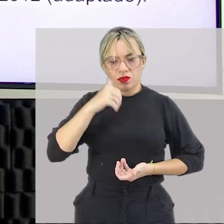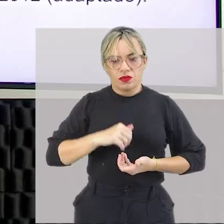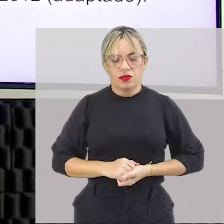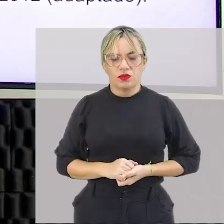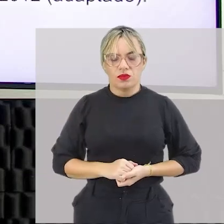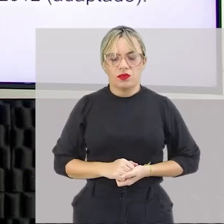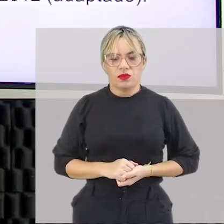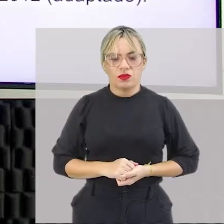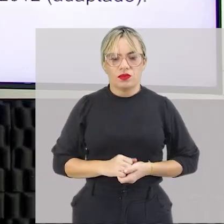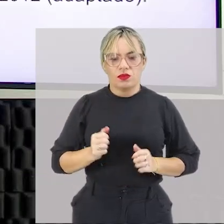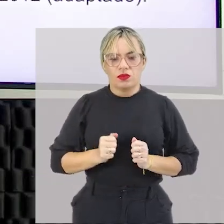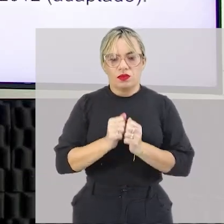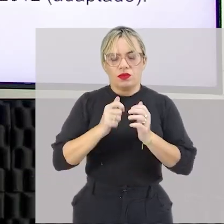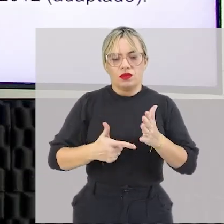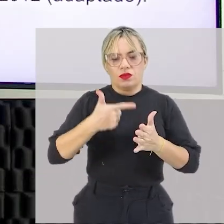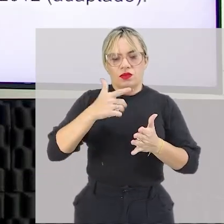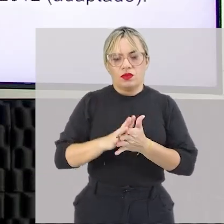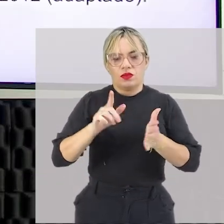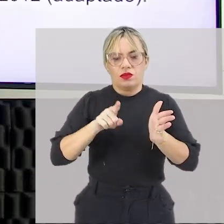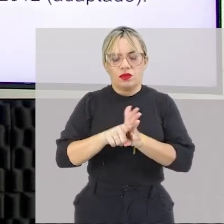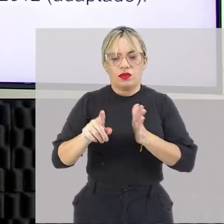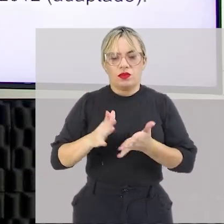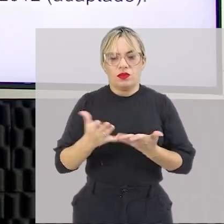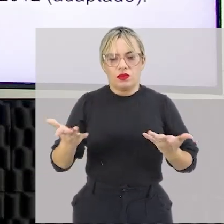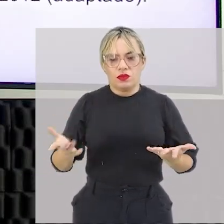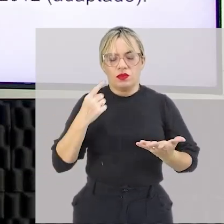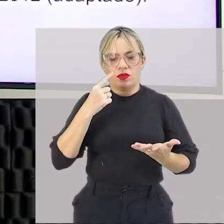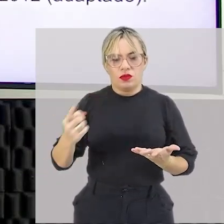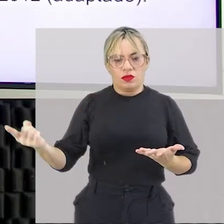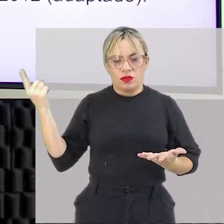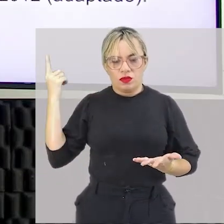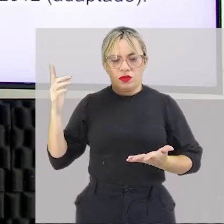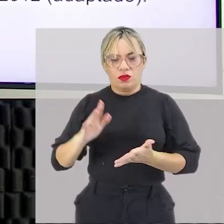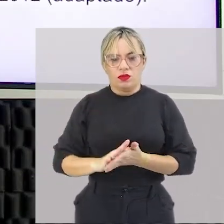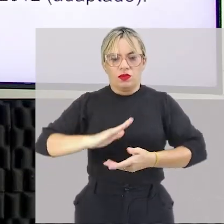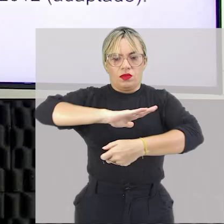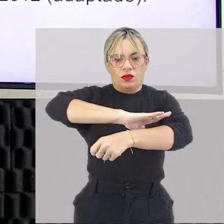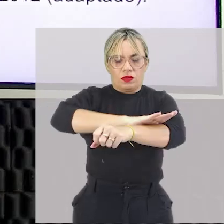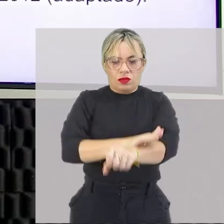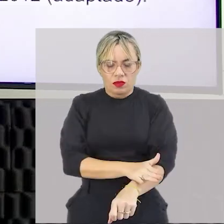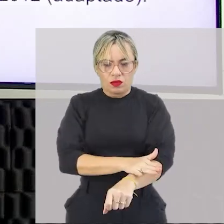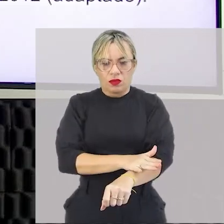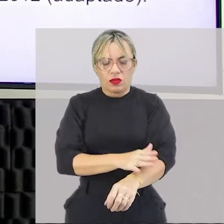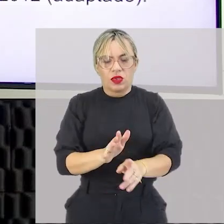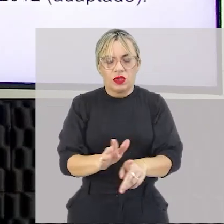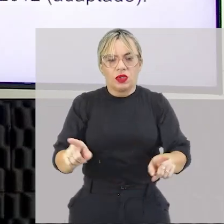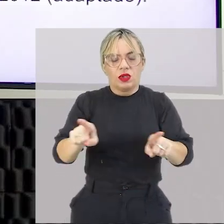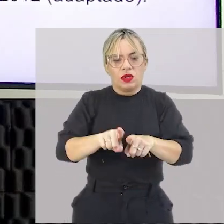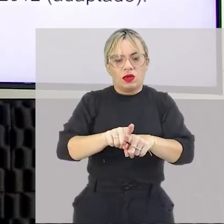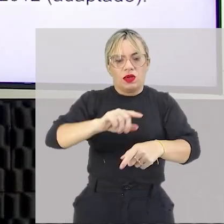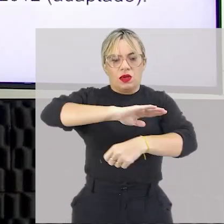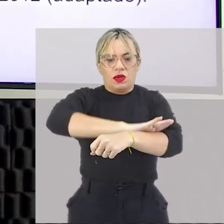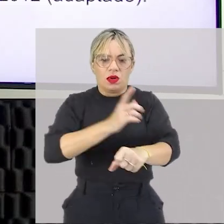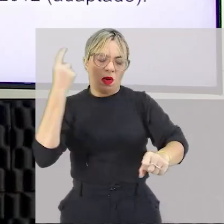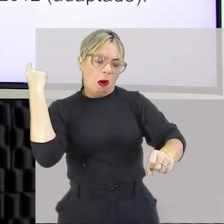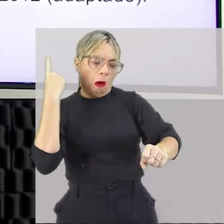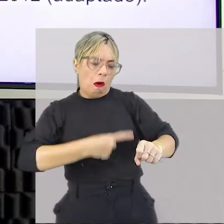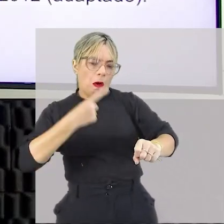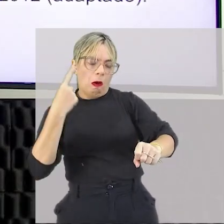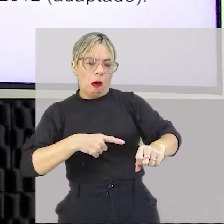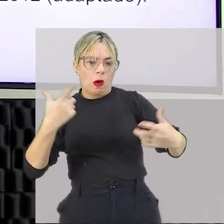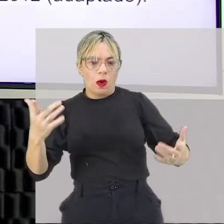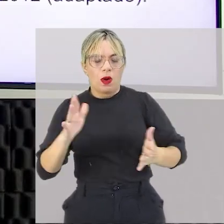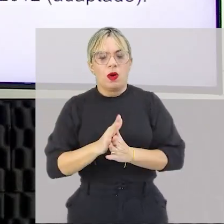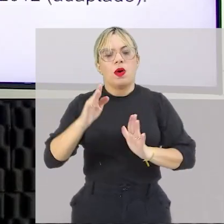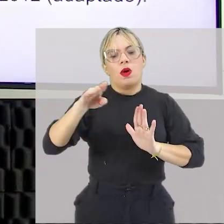adiante. A segunda questão, ela traz o tema racismo e antirracismo, que também é uma pauta muito importante